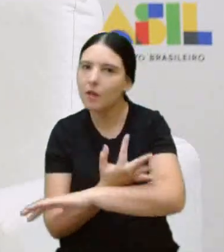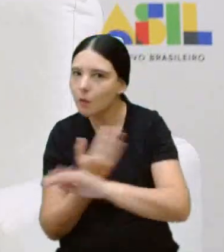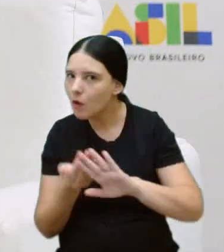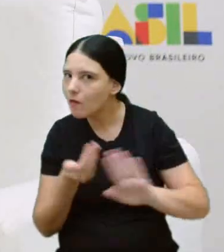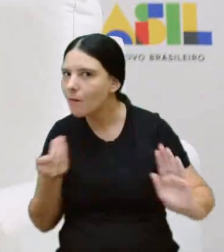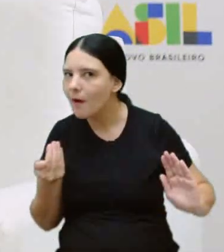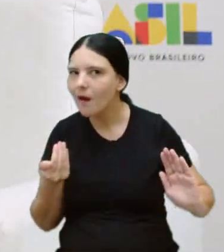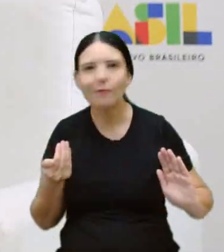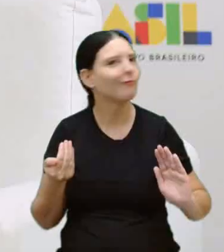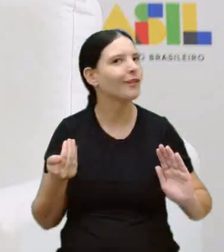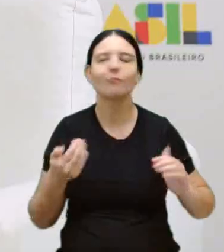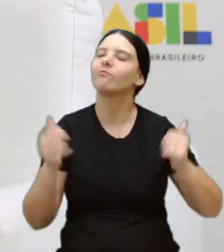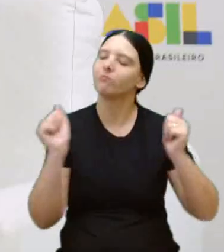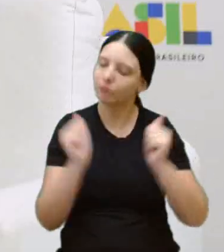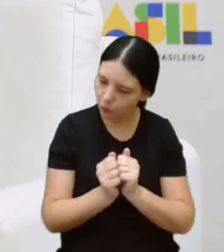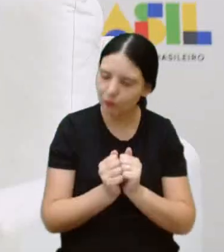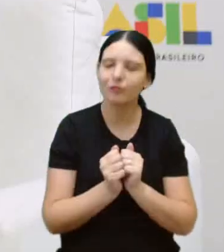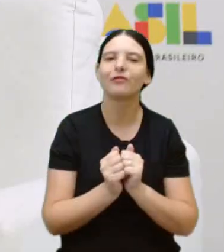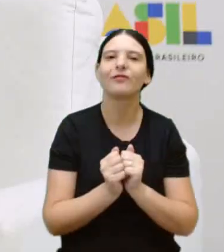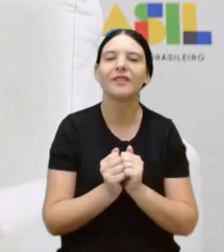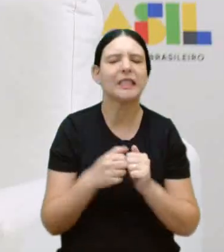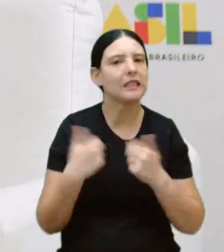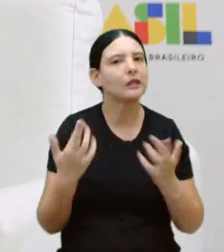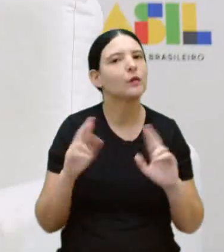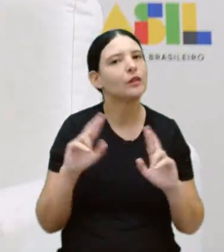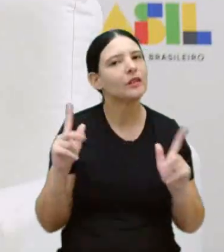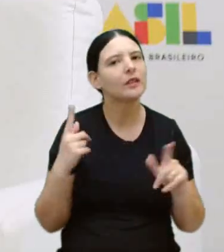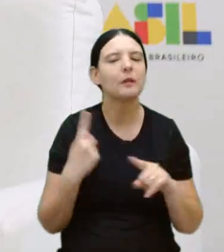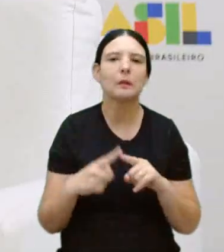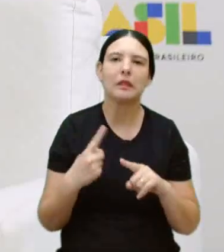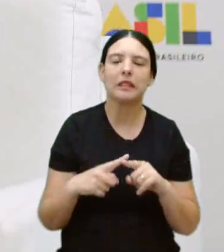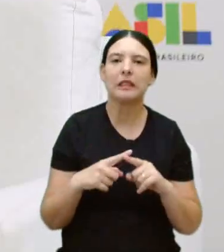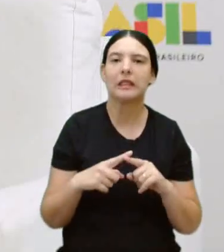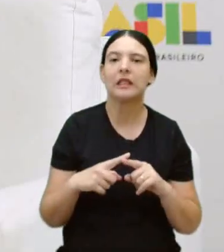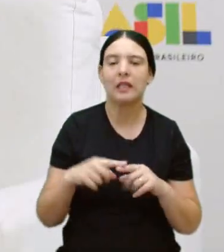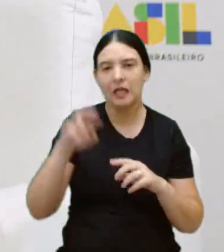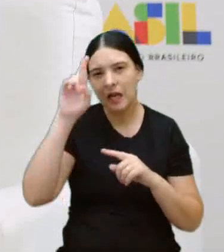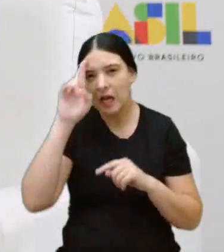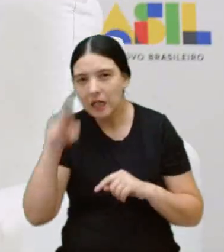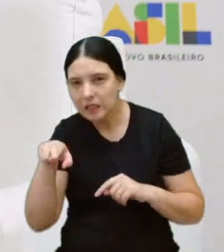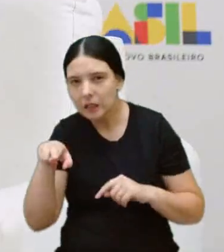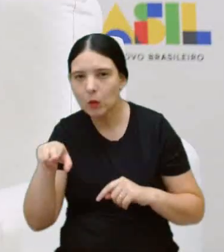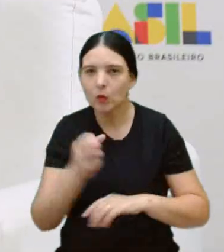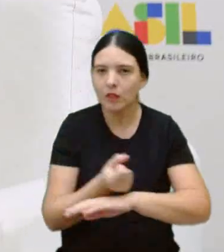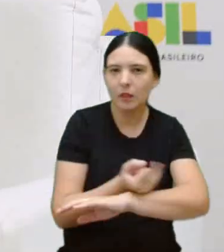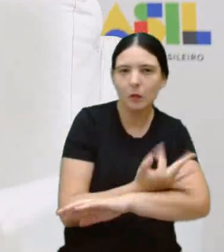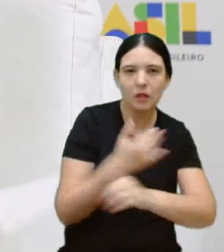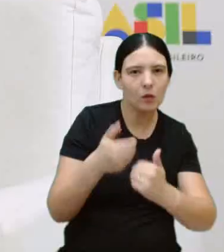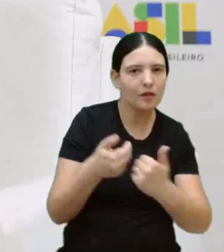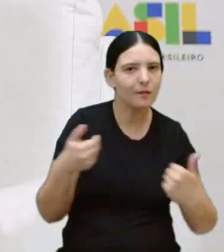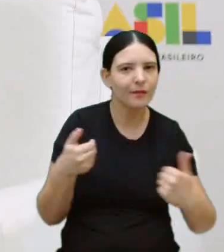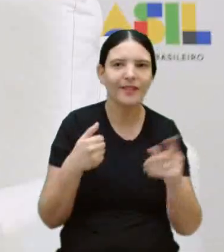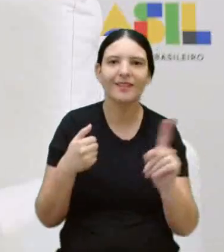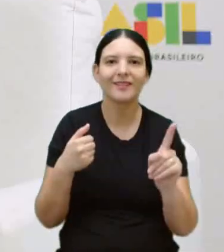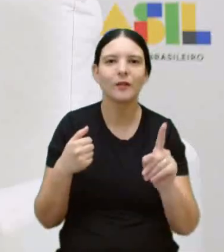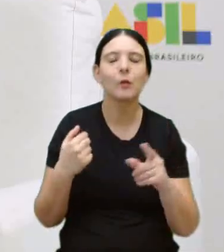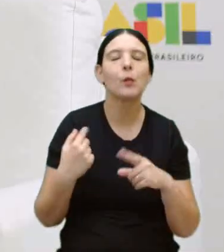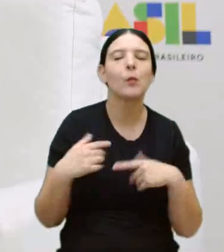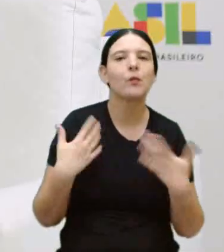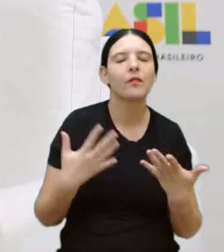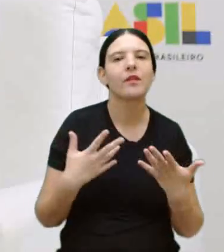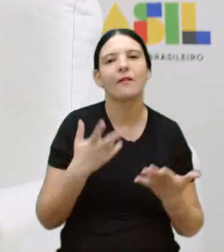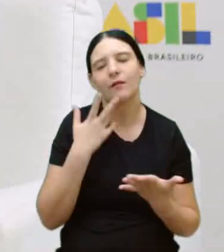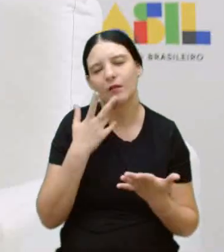separado. E aí isso faz uma diferença, porque como eu não separo razão de emoção, né, a grosso modo, vou falar mais sobre isso